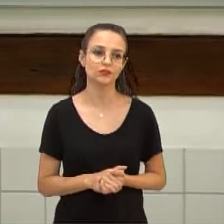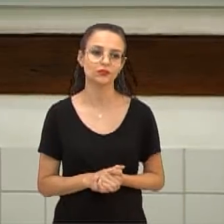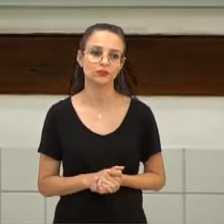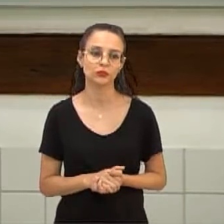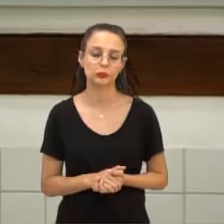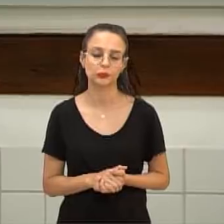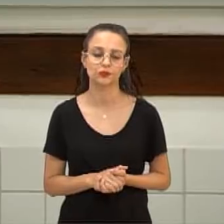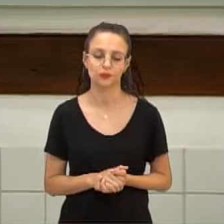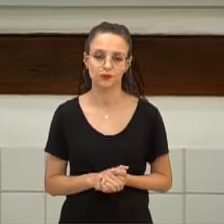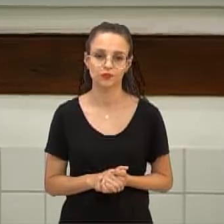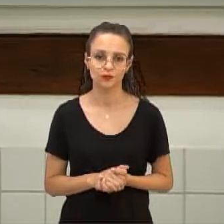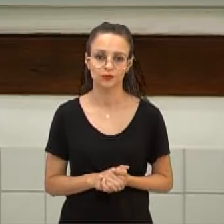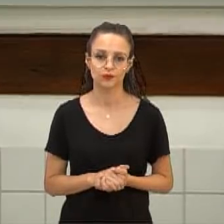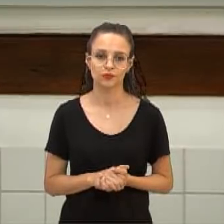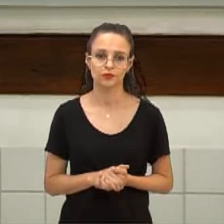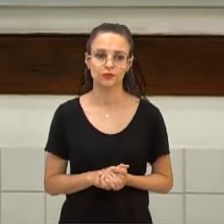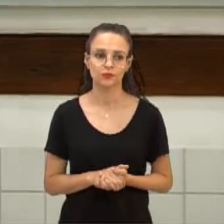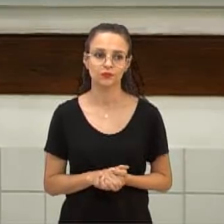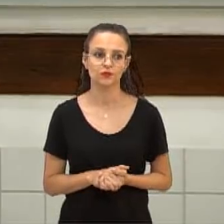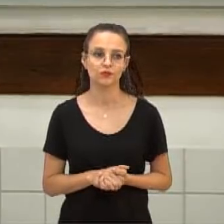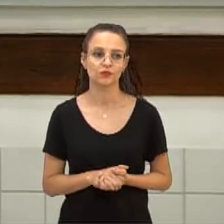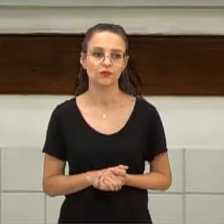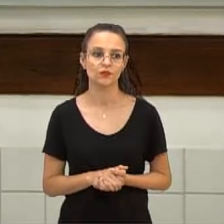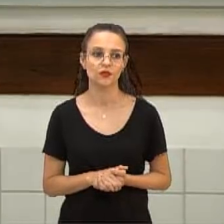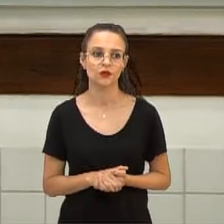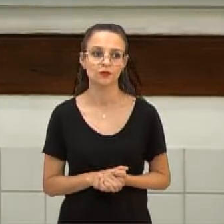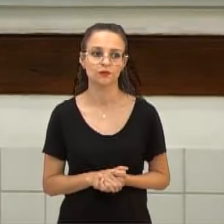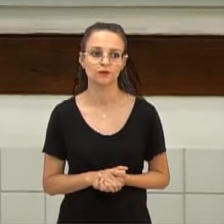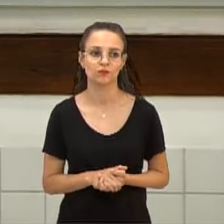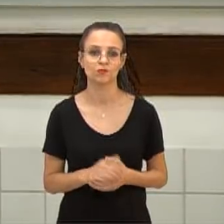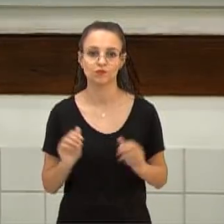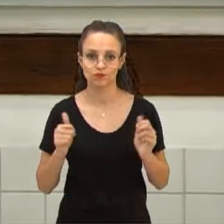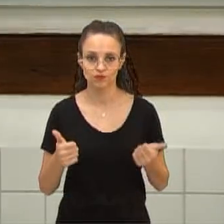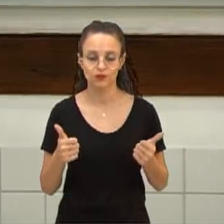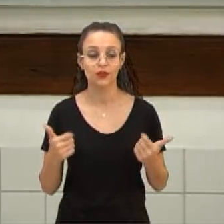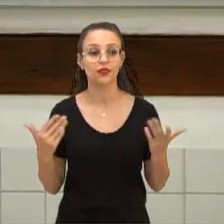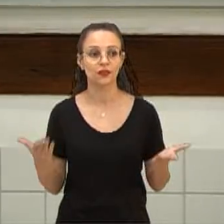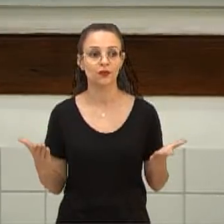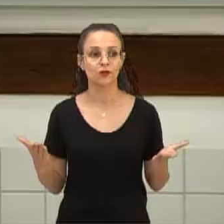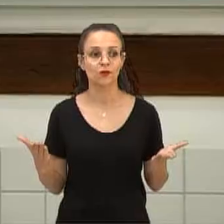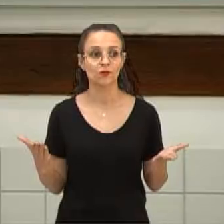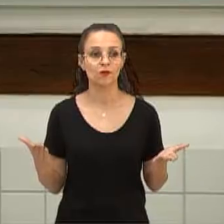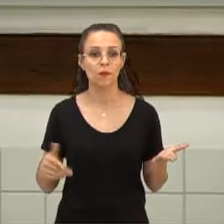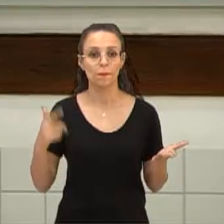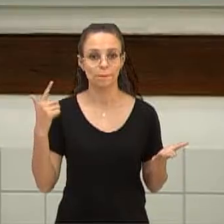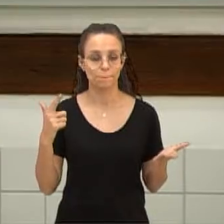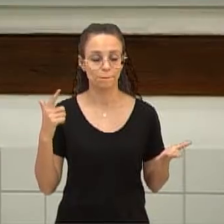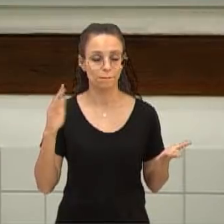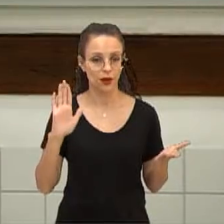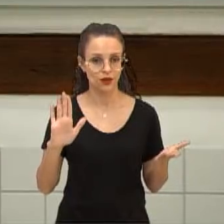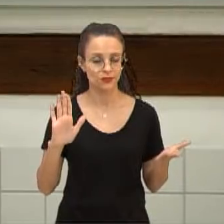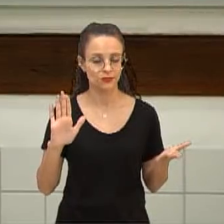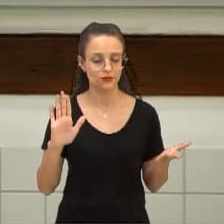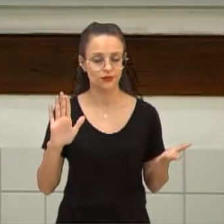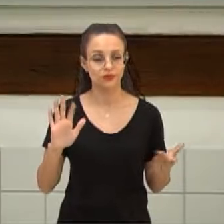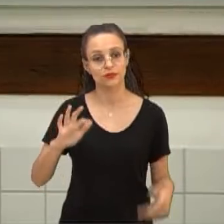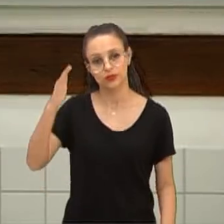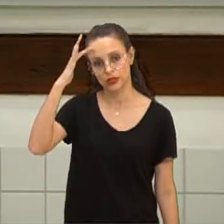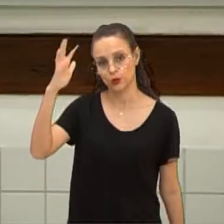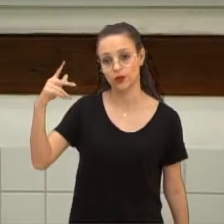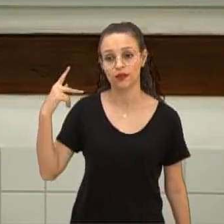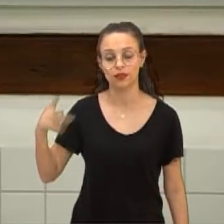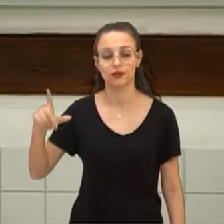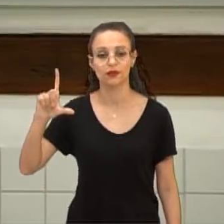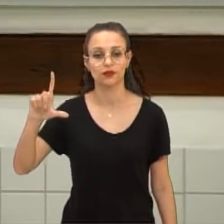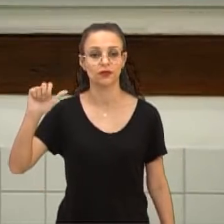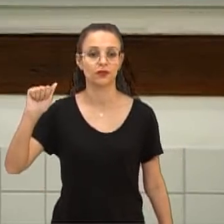o elefante que deu origem ali, o dinotério. Beleza? Pessoal, mas a ideia do Lamarck,